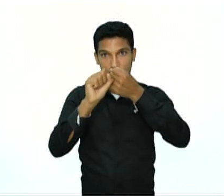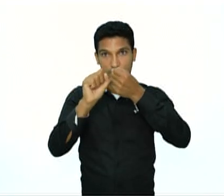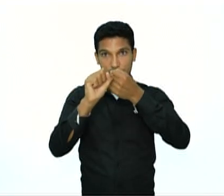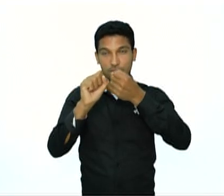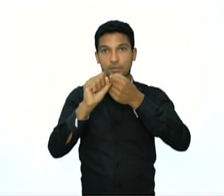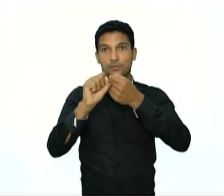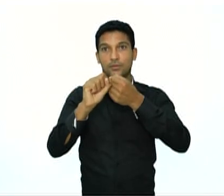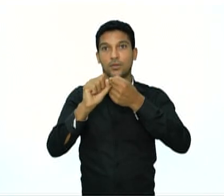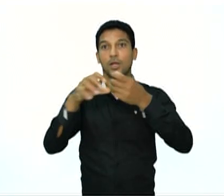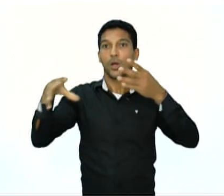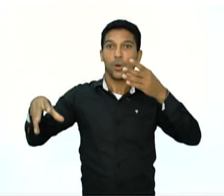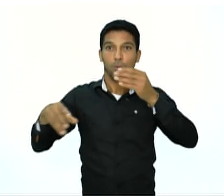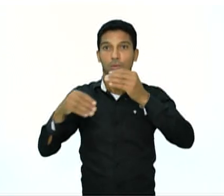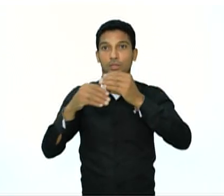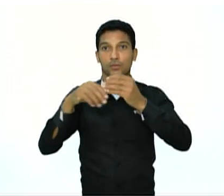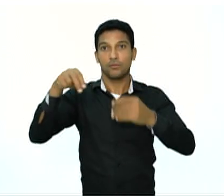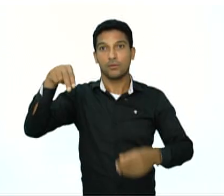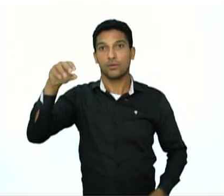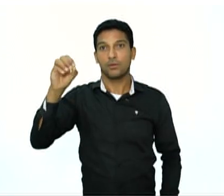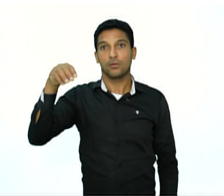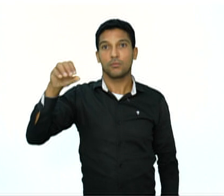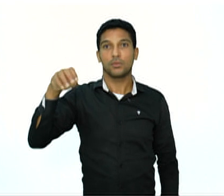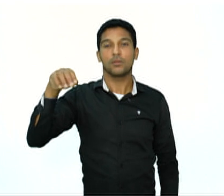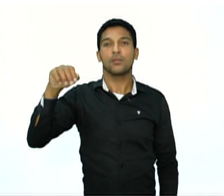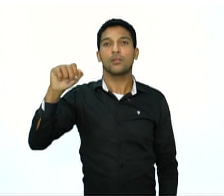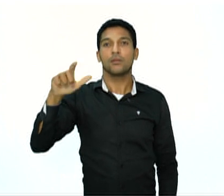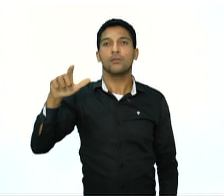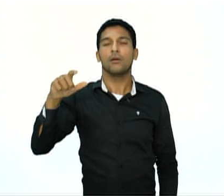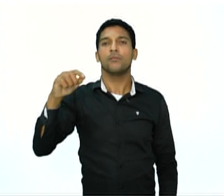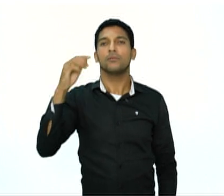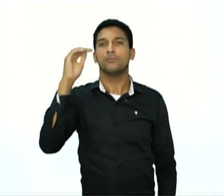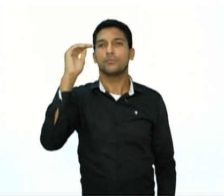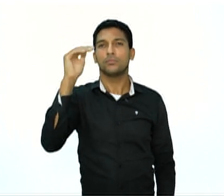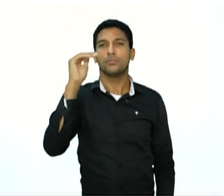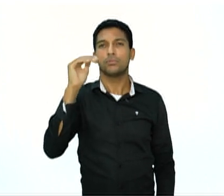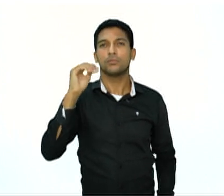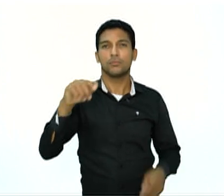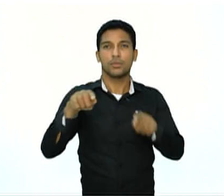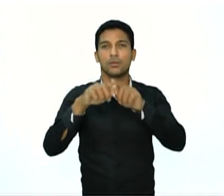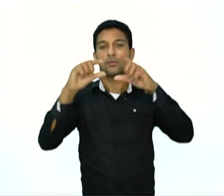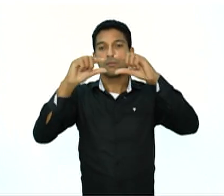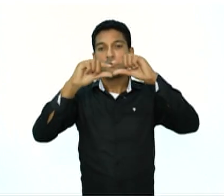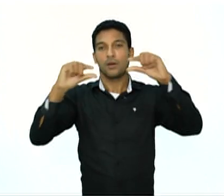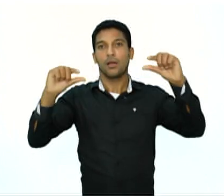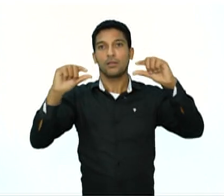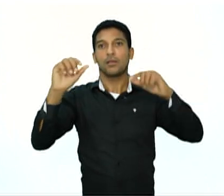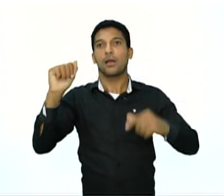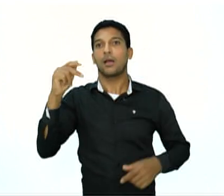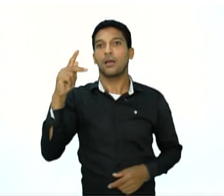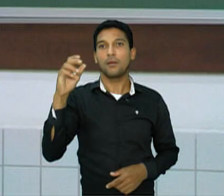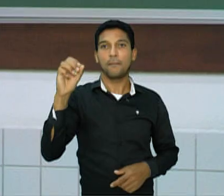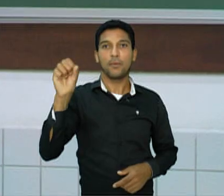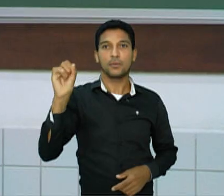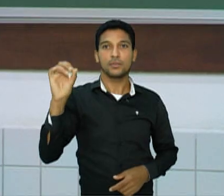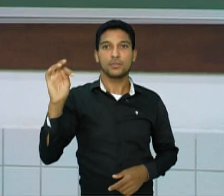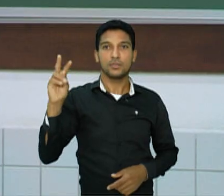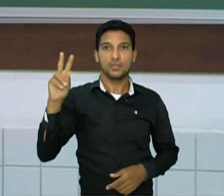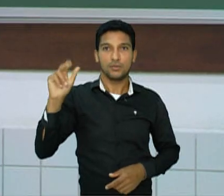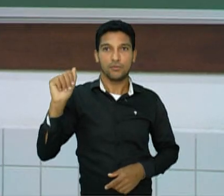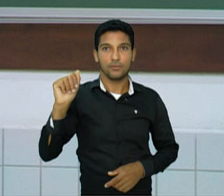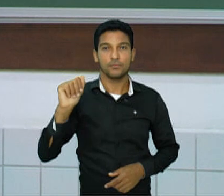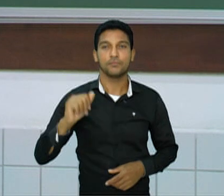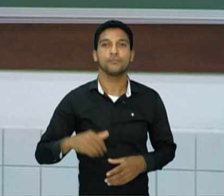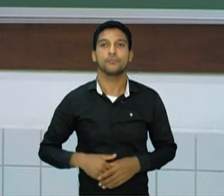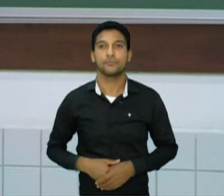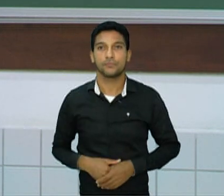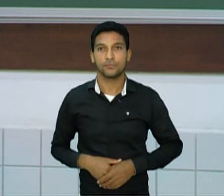diretas e indiretas e as apositivas, ok? Para começo de conversa, a gente vai relembrar o que são as